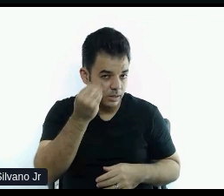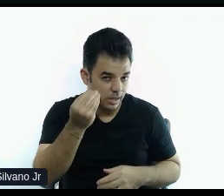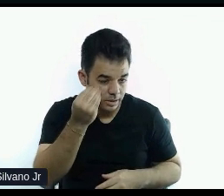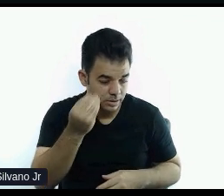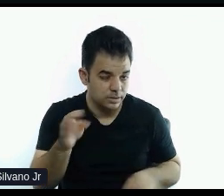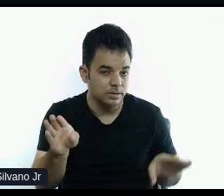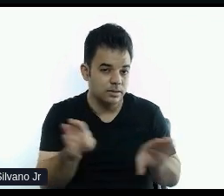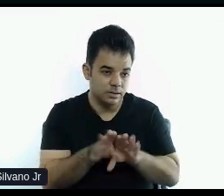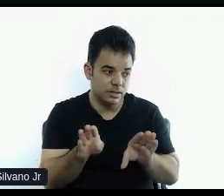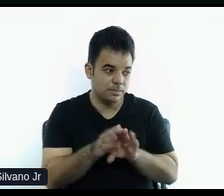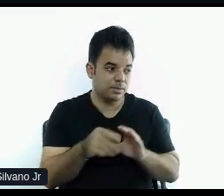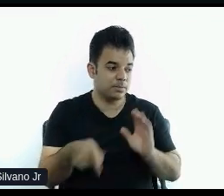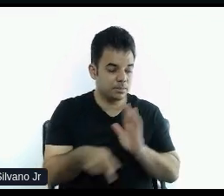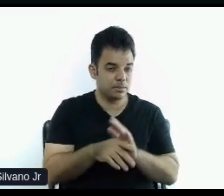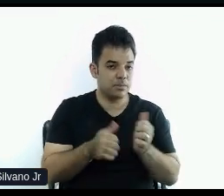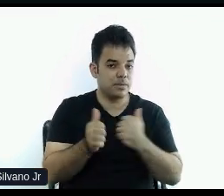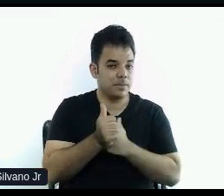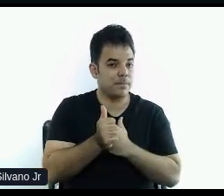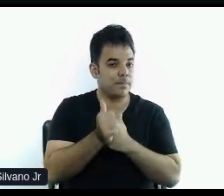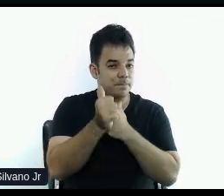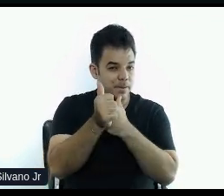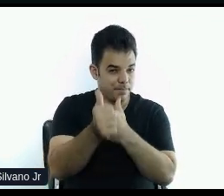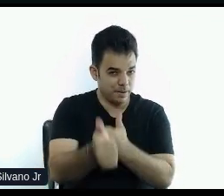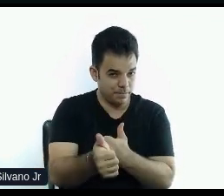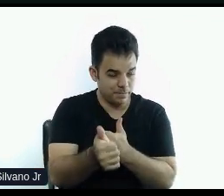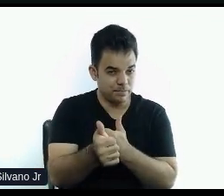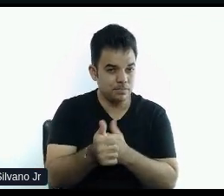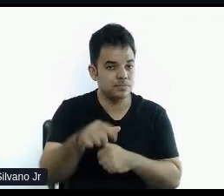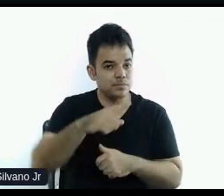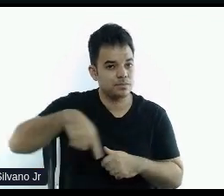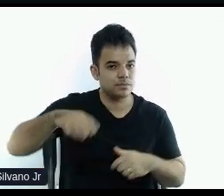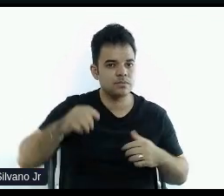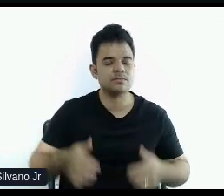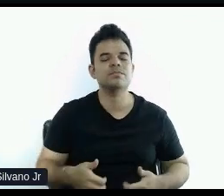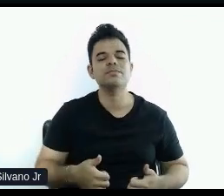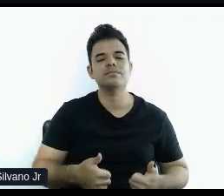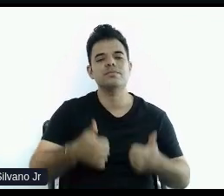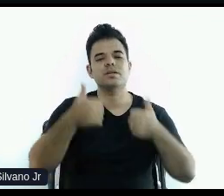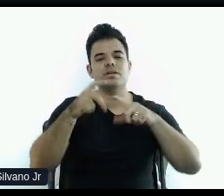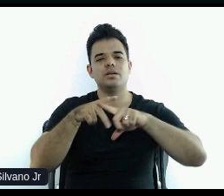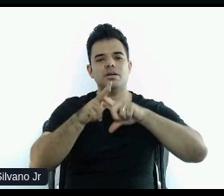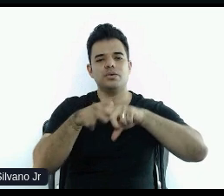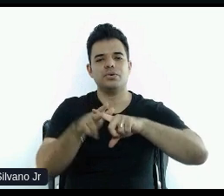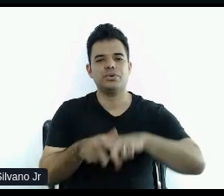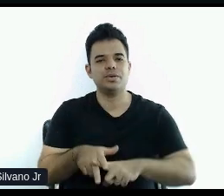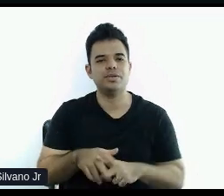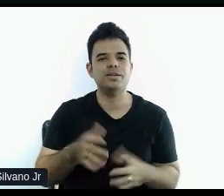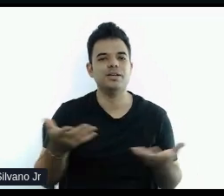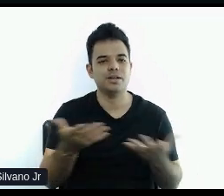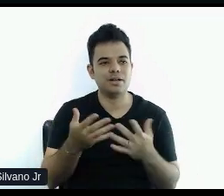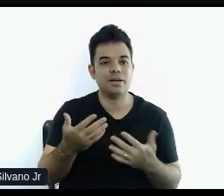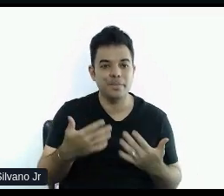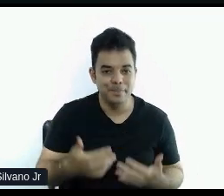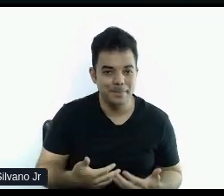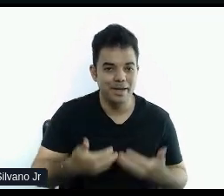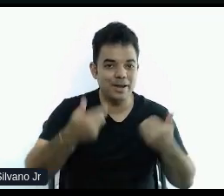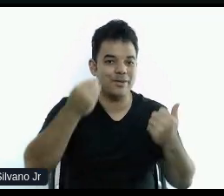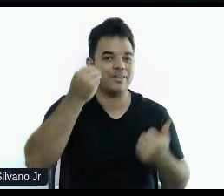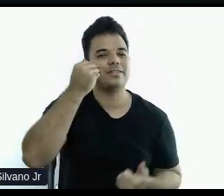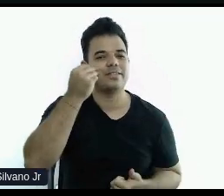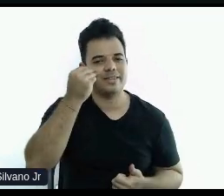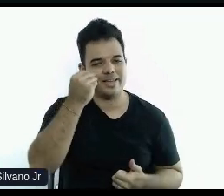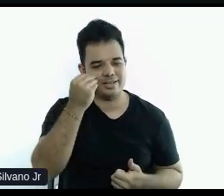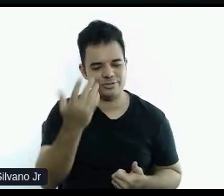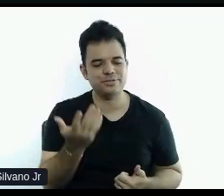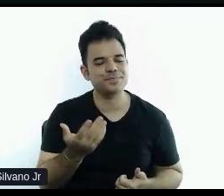constrói um mapeamento de quais são as melhores ferramentas e melhores testes para validar aquele cenário. Então, por